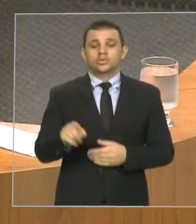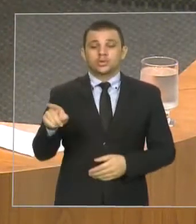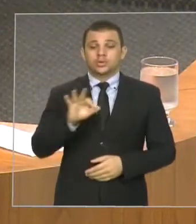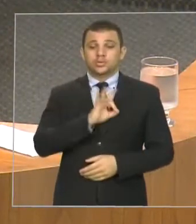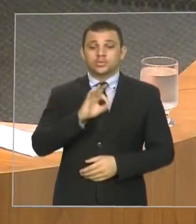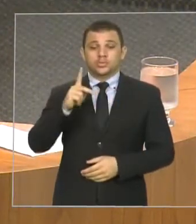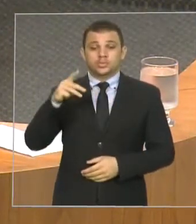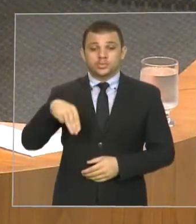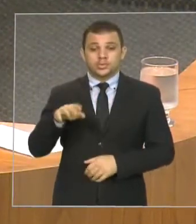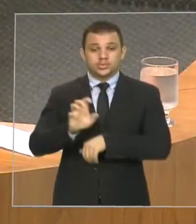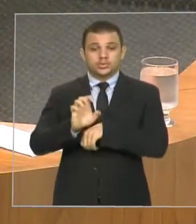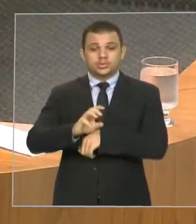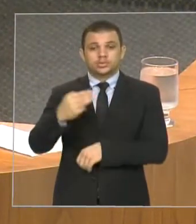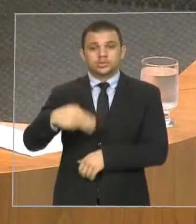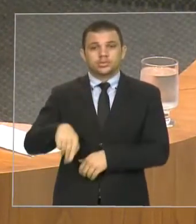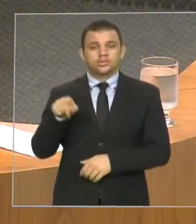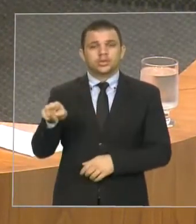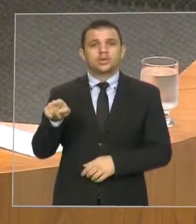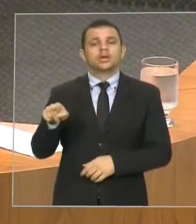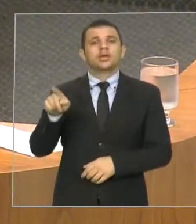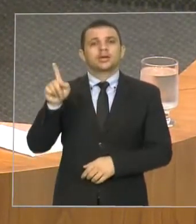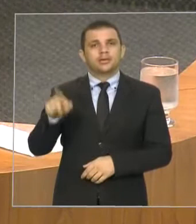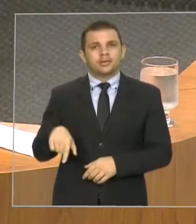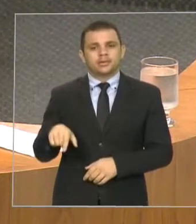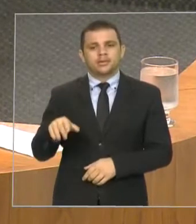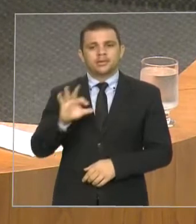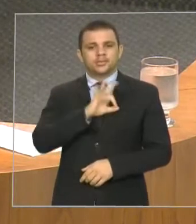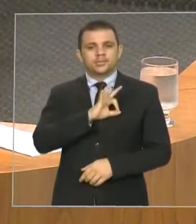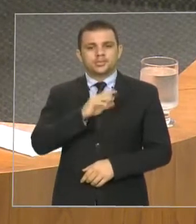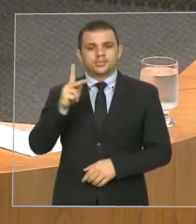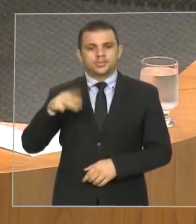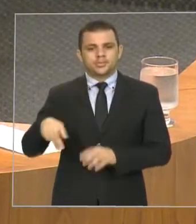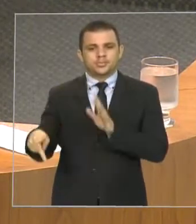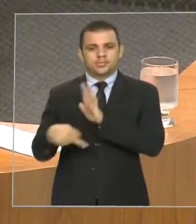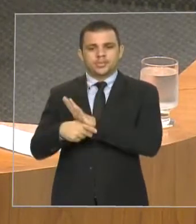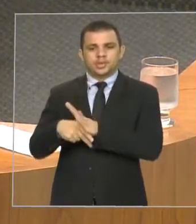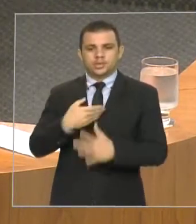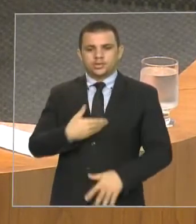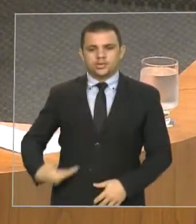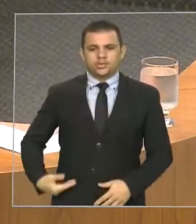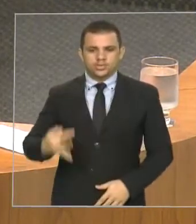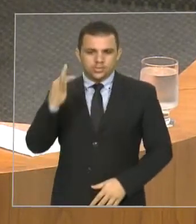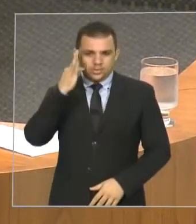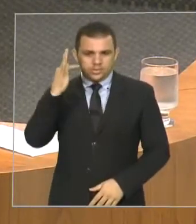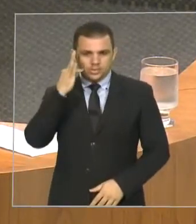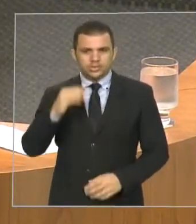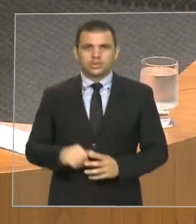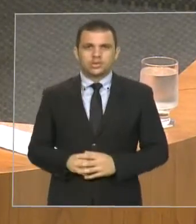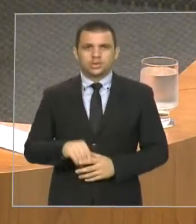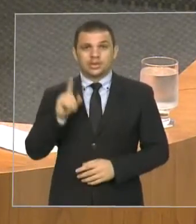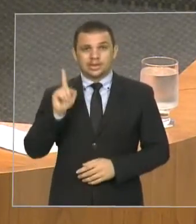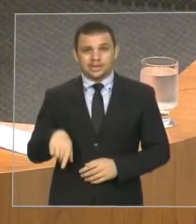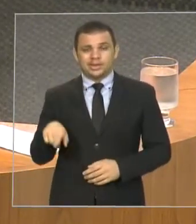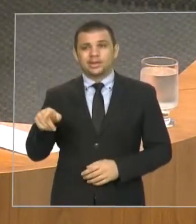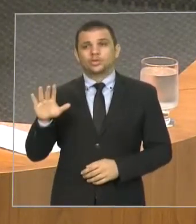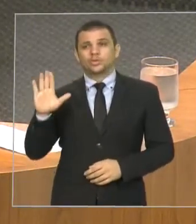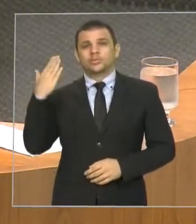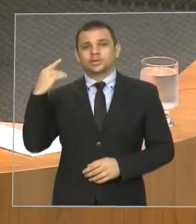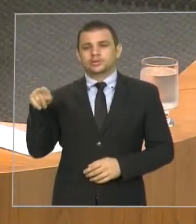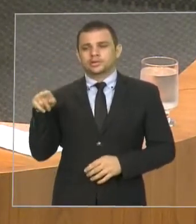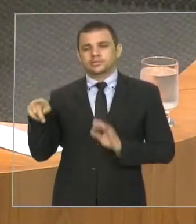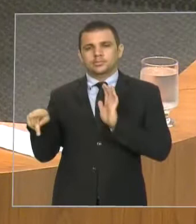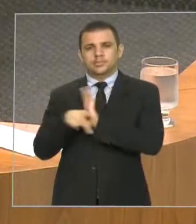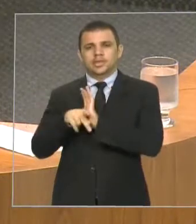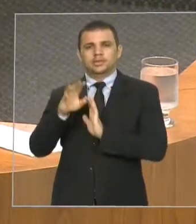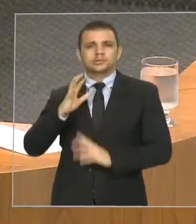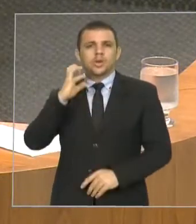Estado do Maranhão não é Polícia Militar de Flávio Dino. Não foi Polícia Militar de Rosiana Sarney.